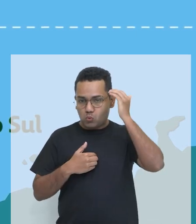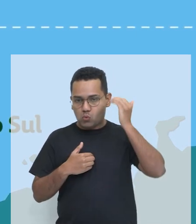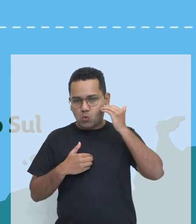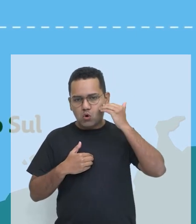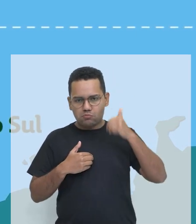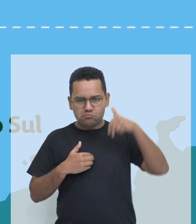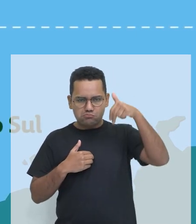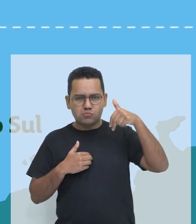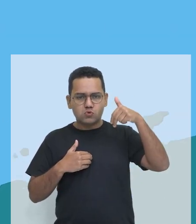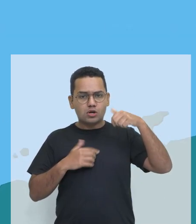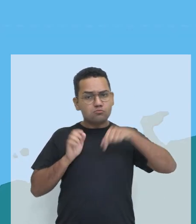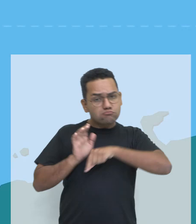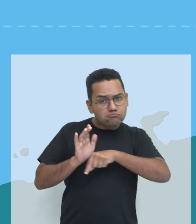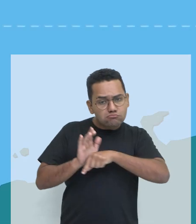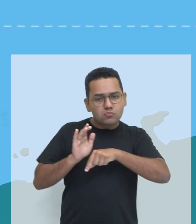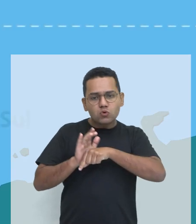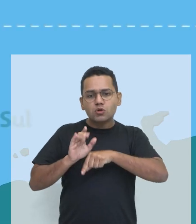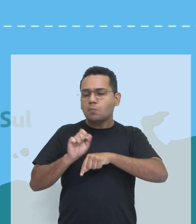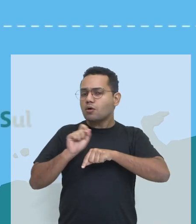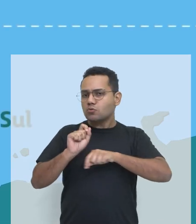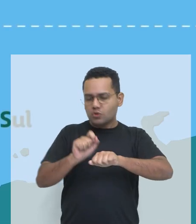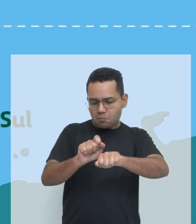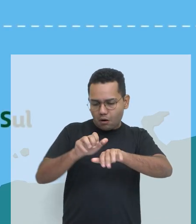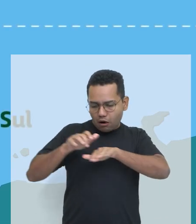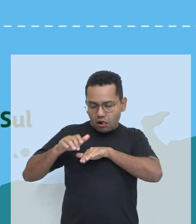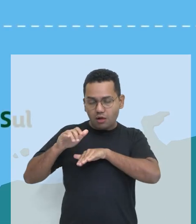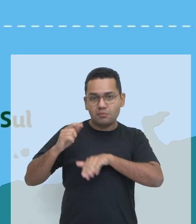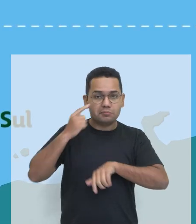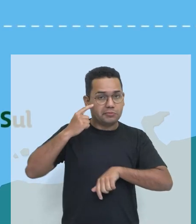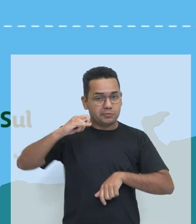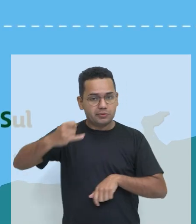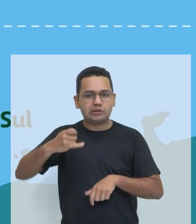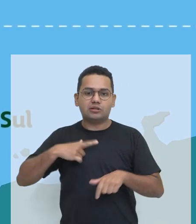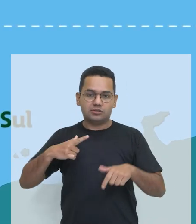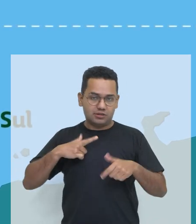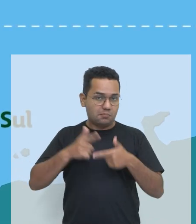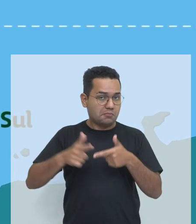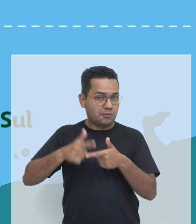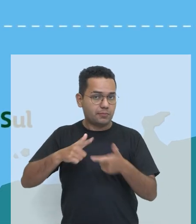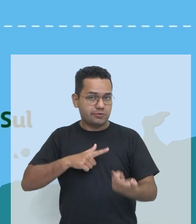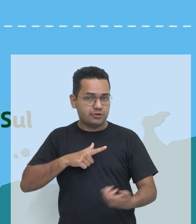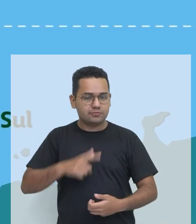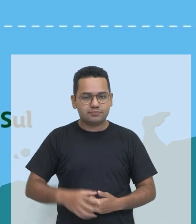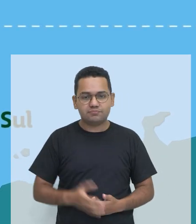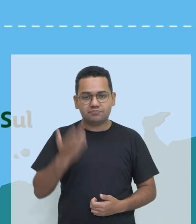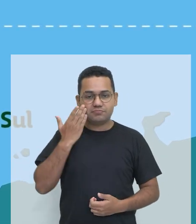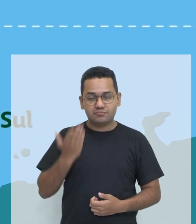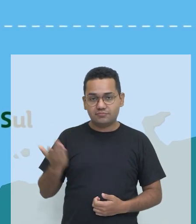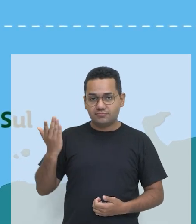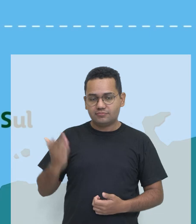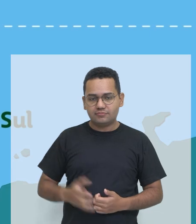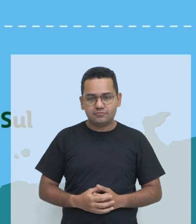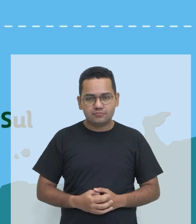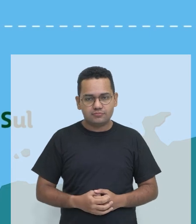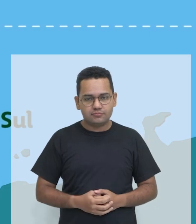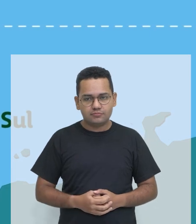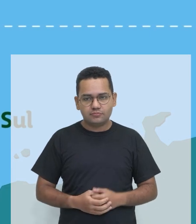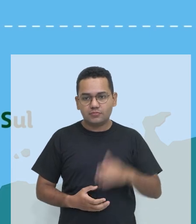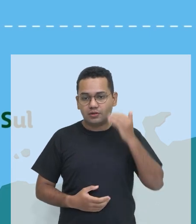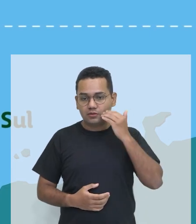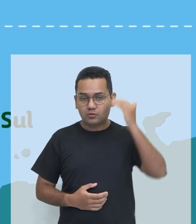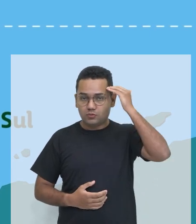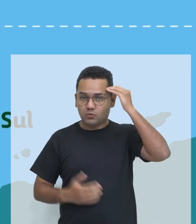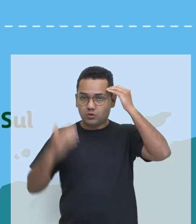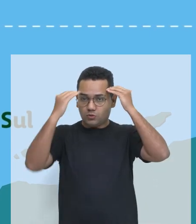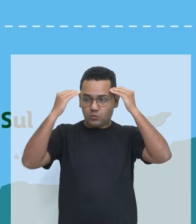os japoneses no seu território. E claro que isso vai gerar ali um conflito, certo? Observe, né, que nós temos aqui a Coreia do Norte e a